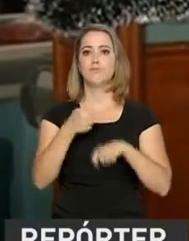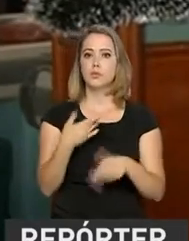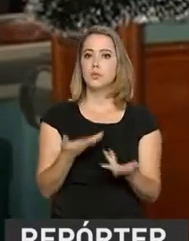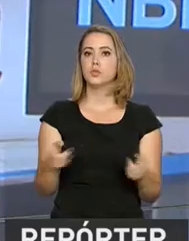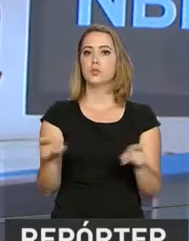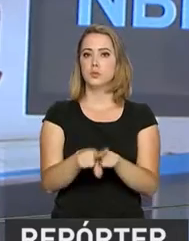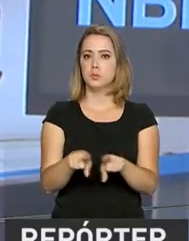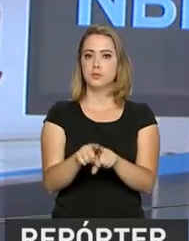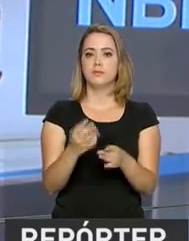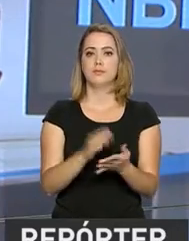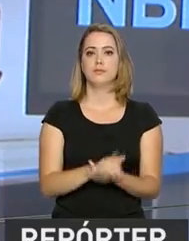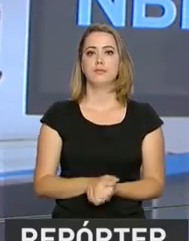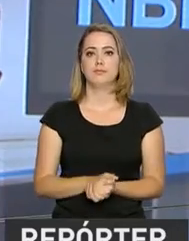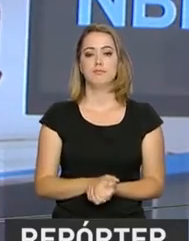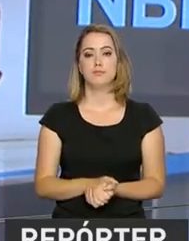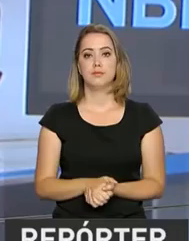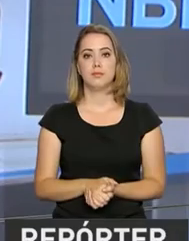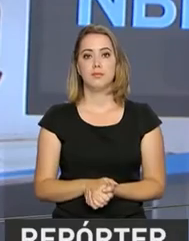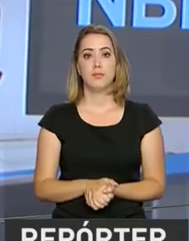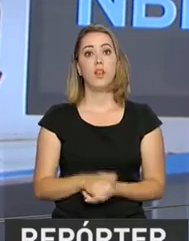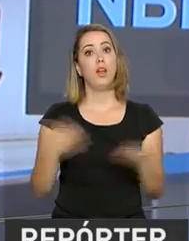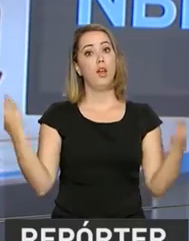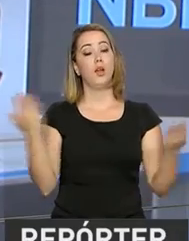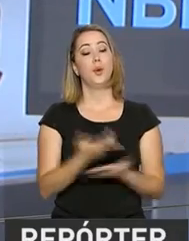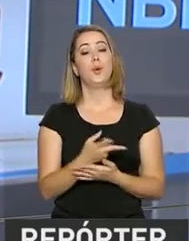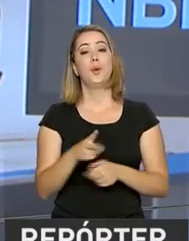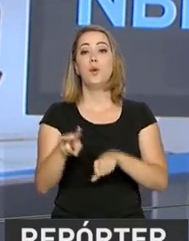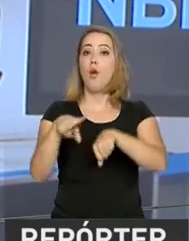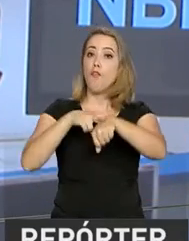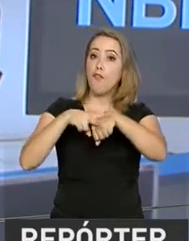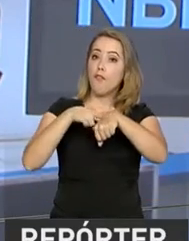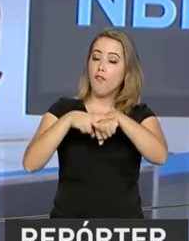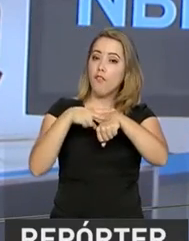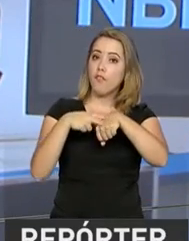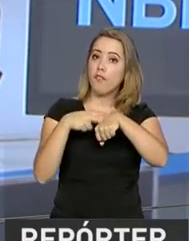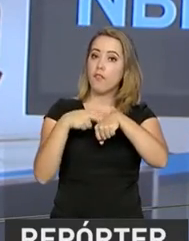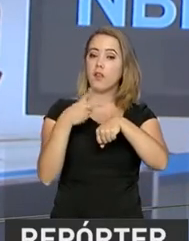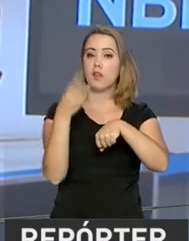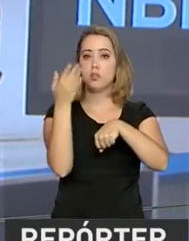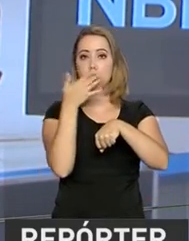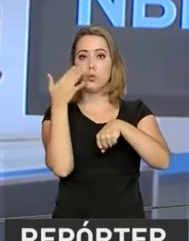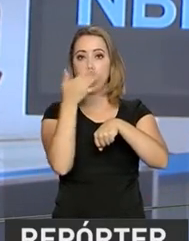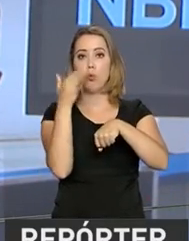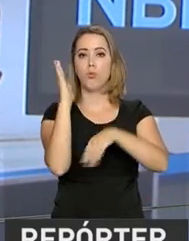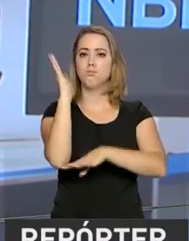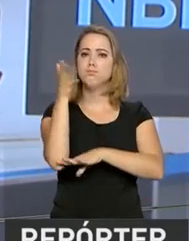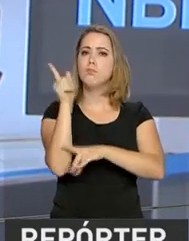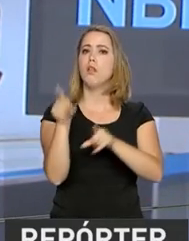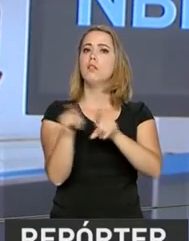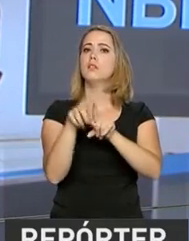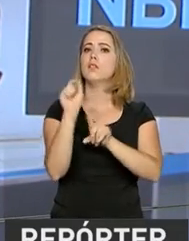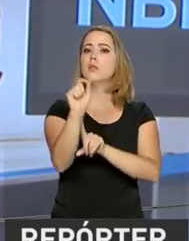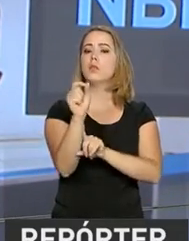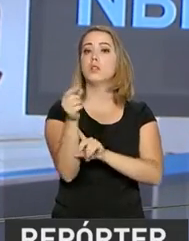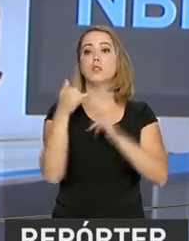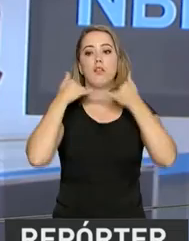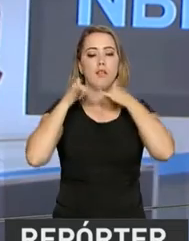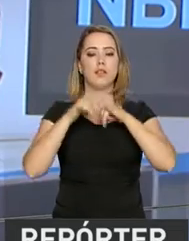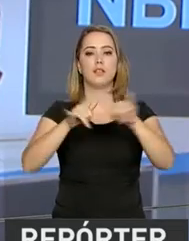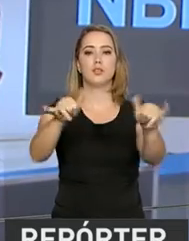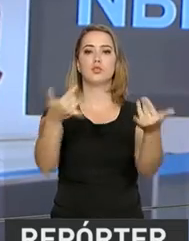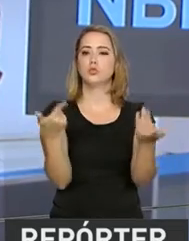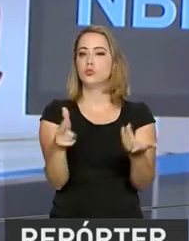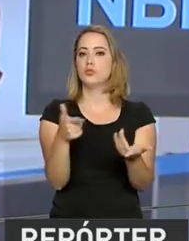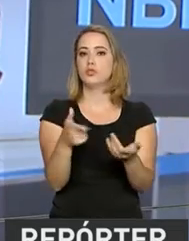movimento ea bandeira tarifária continua verde em janeiro e isso significa que a conta de luz vem sem